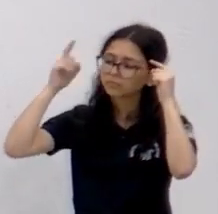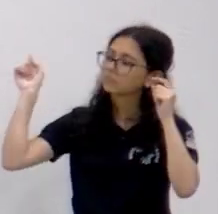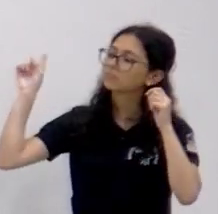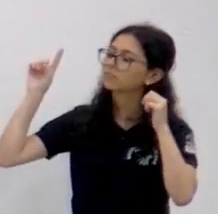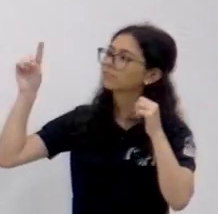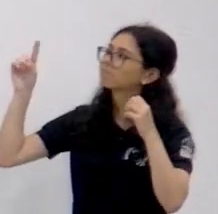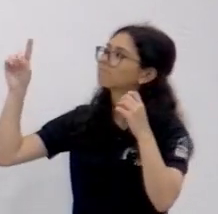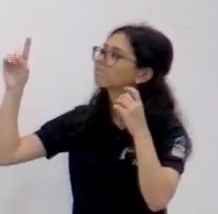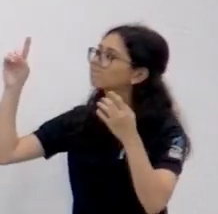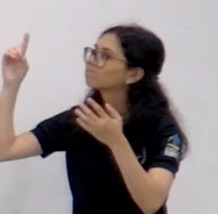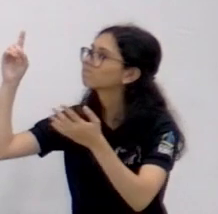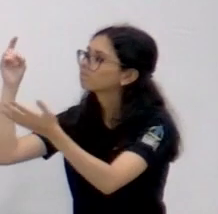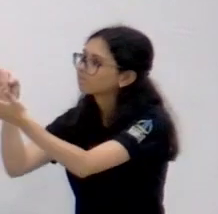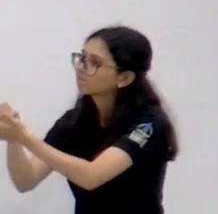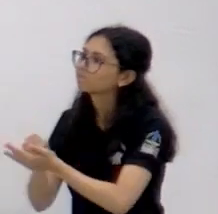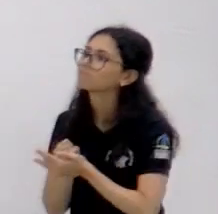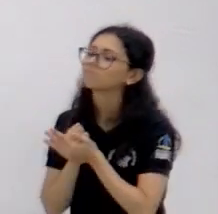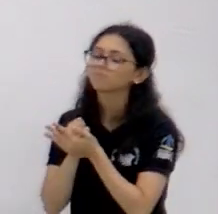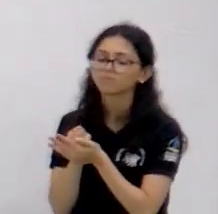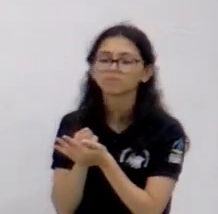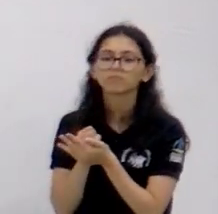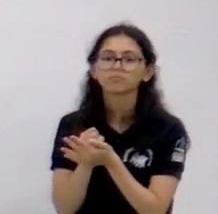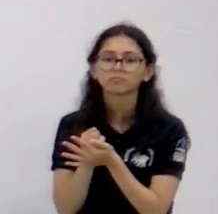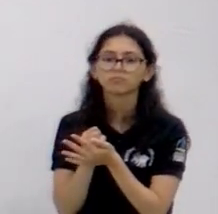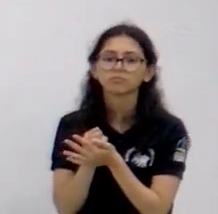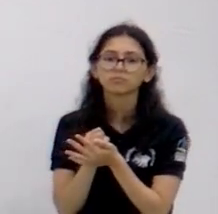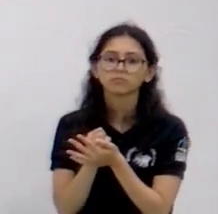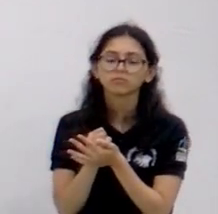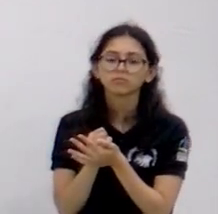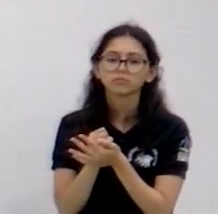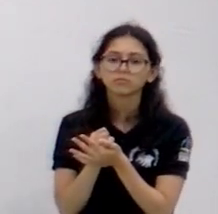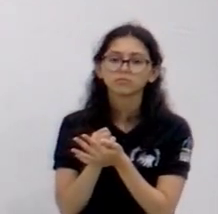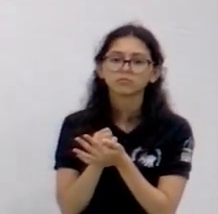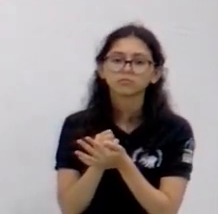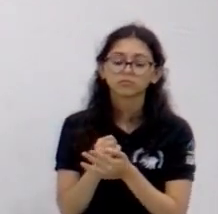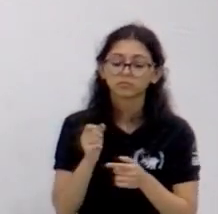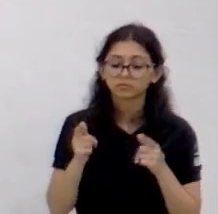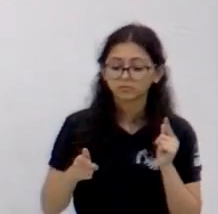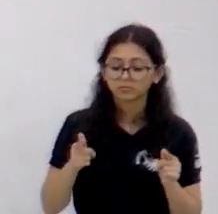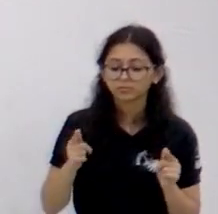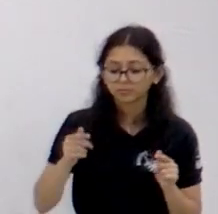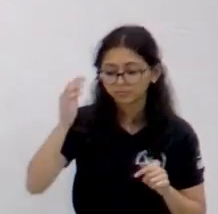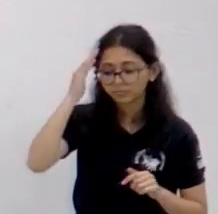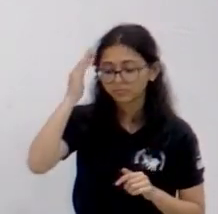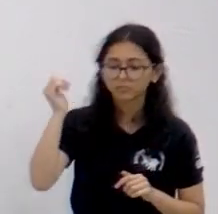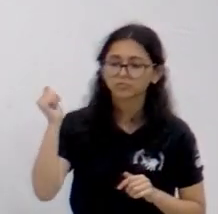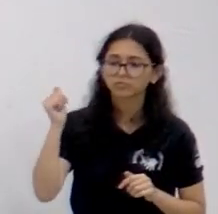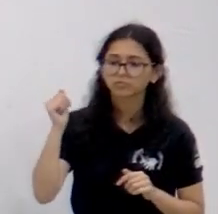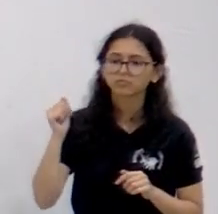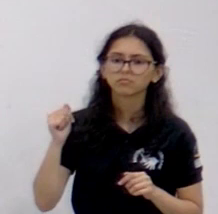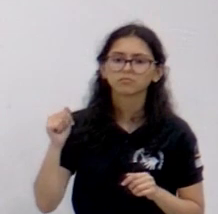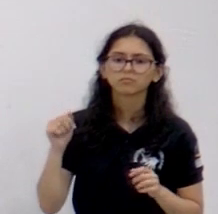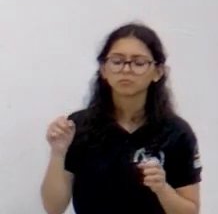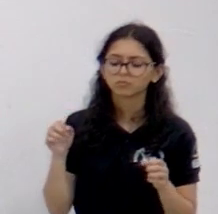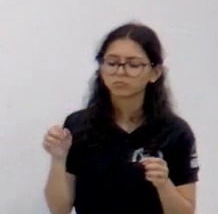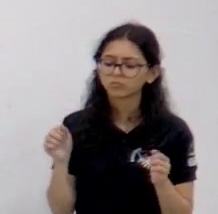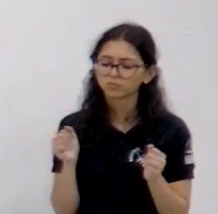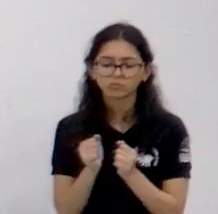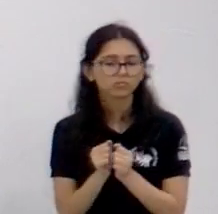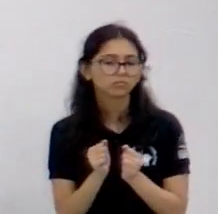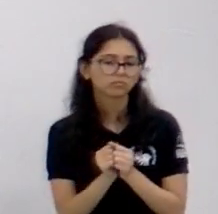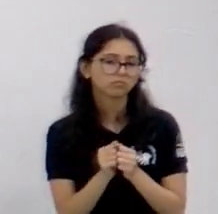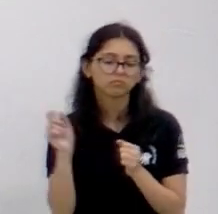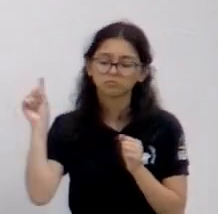Gideão questiona, não dos planos de Deus, mas de ter sido incluído neles. Gideão questiona, não